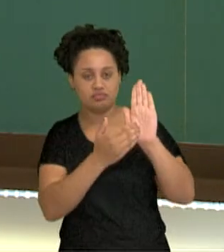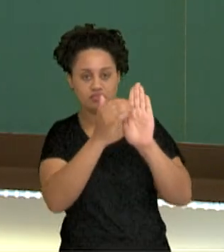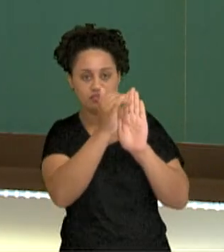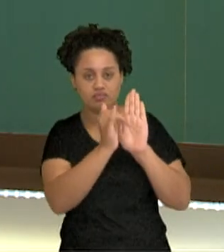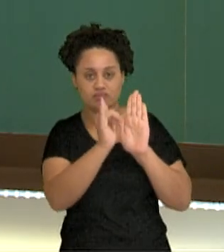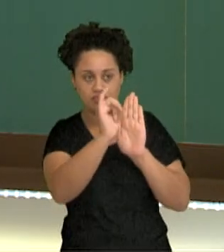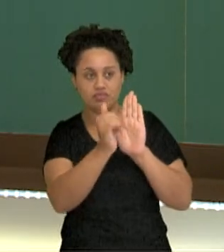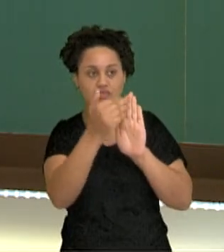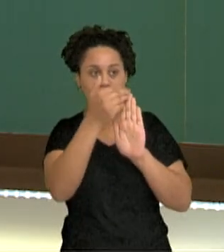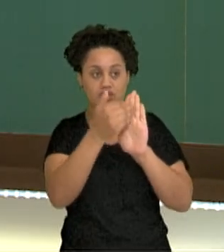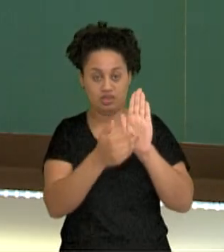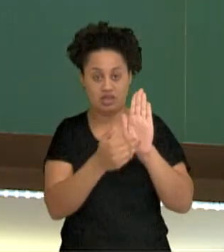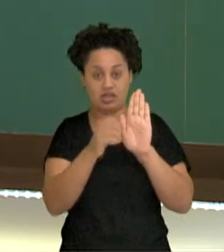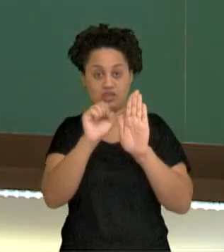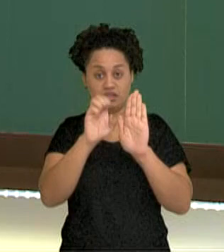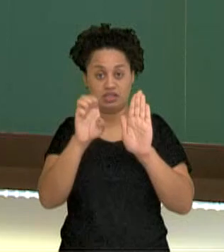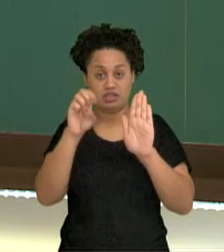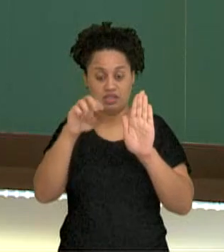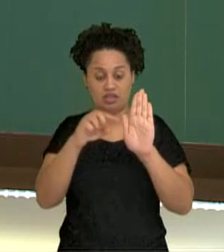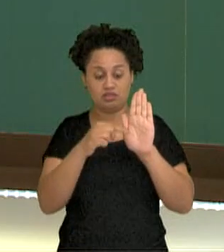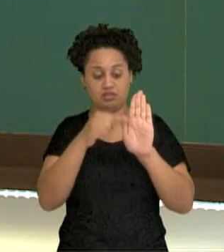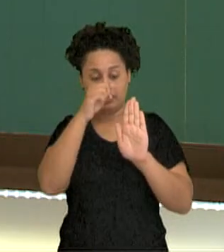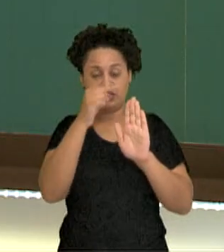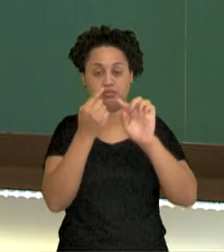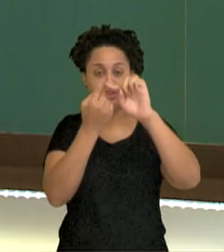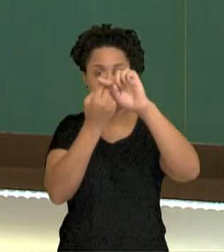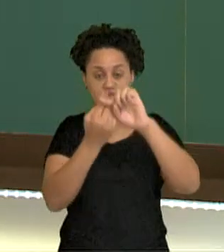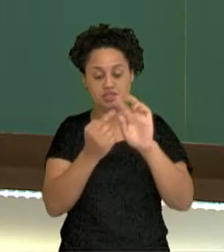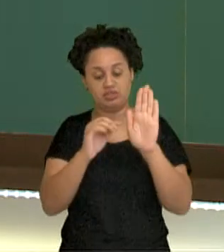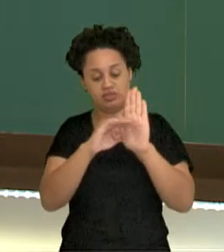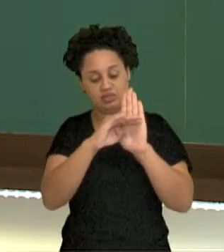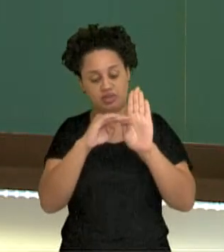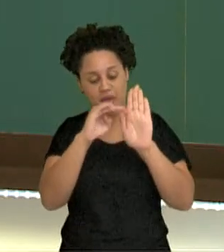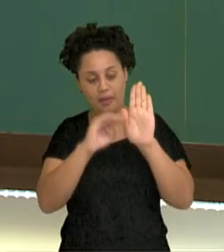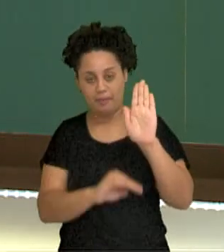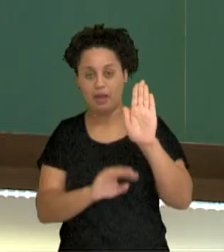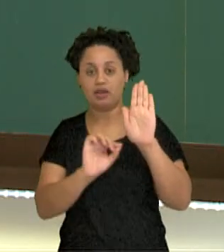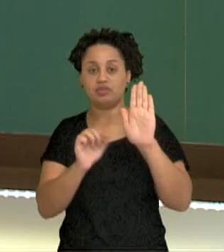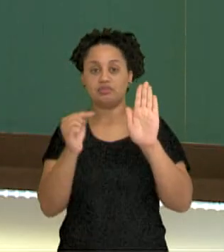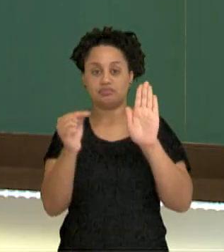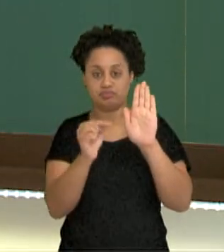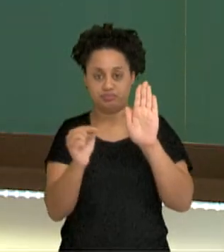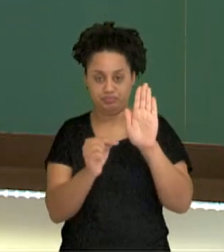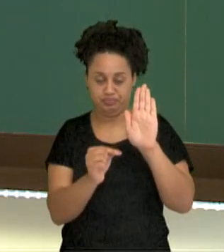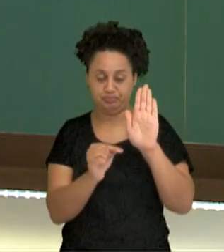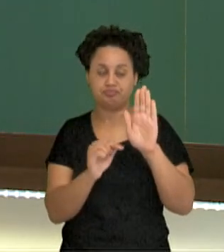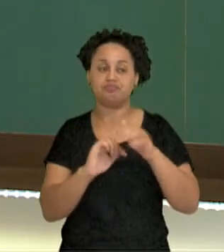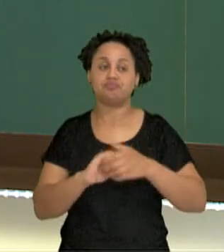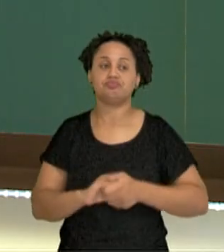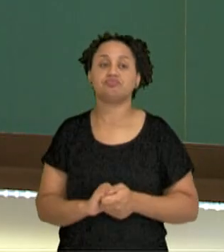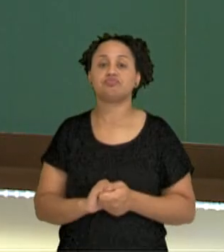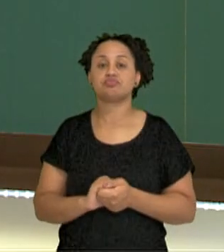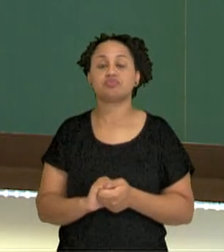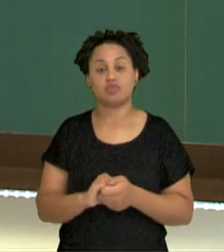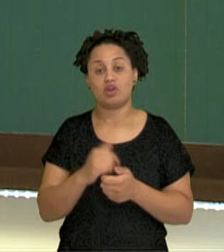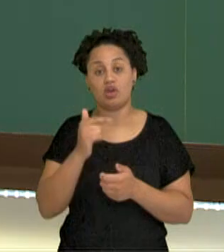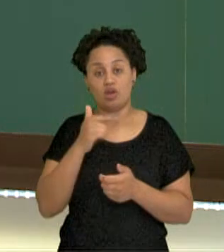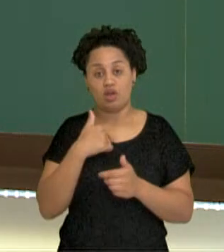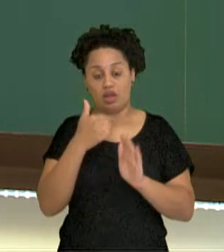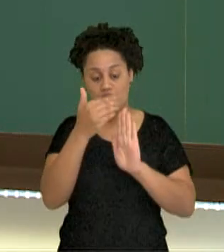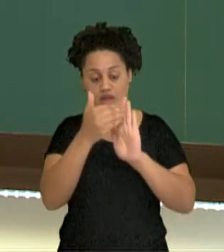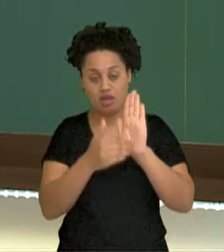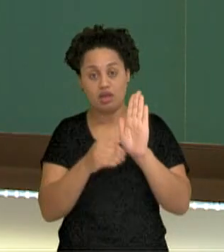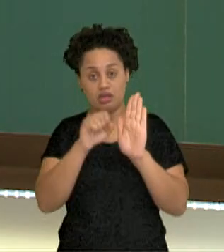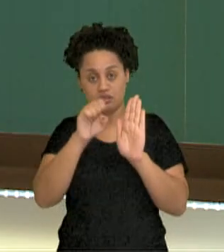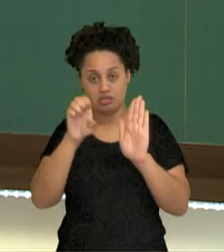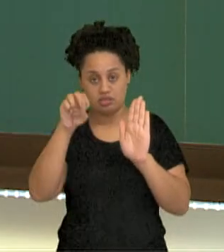Y, os valores para cima são positivos e os valores para baixo são negativos, onde eu vejo o seno.